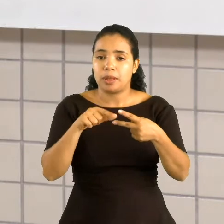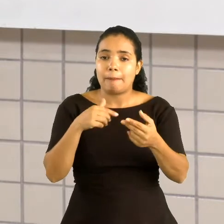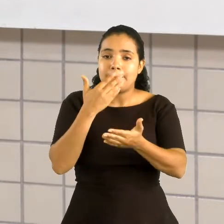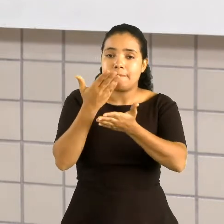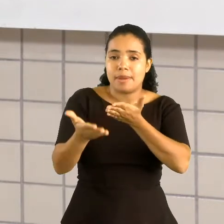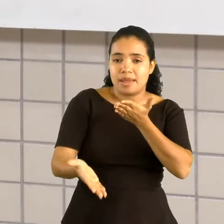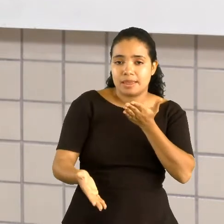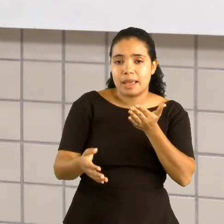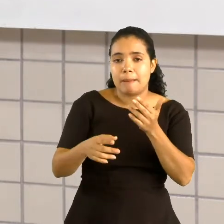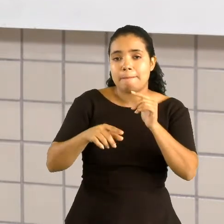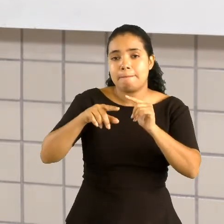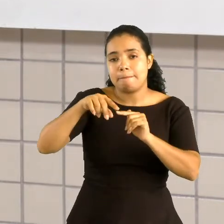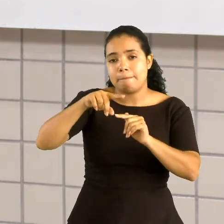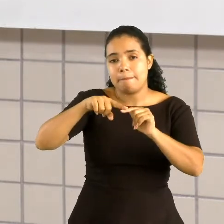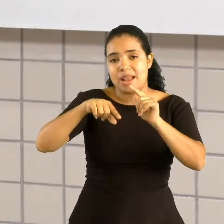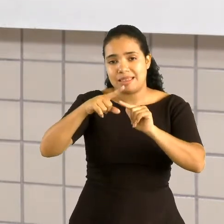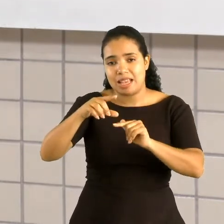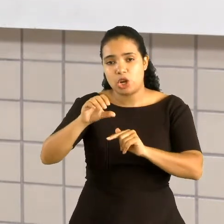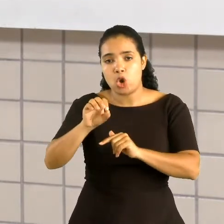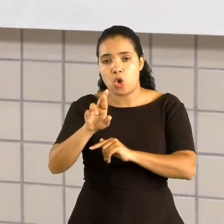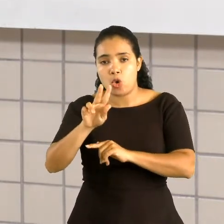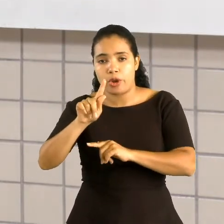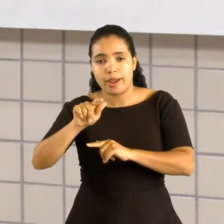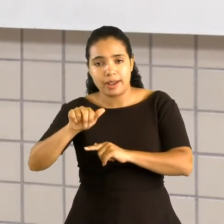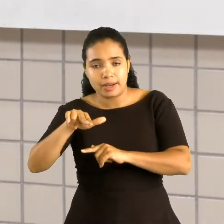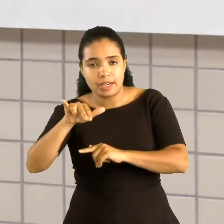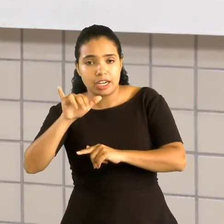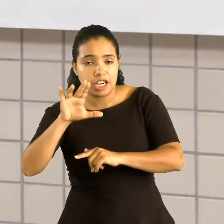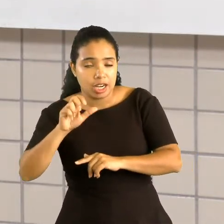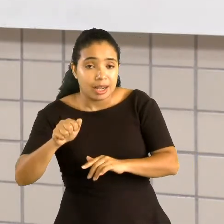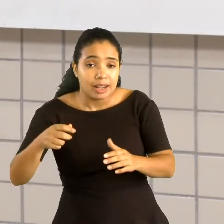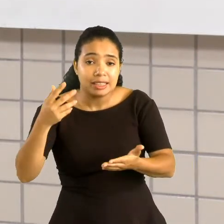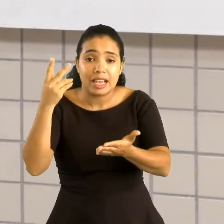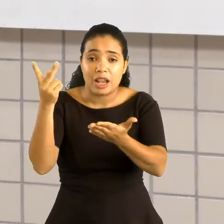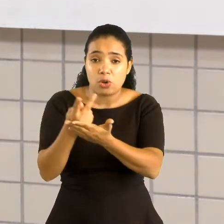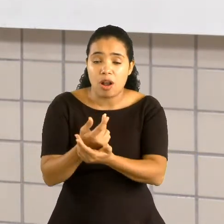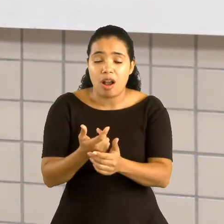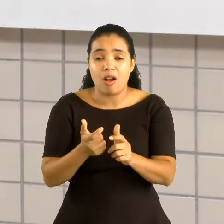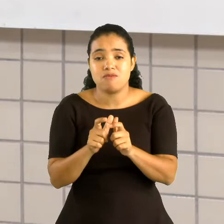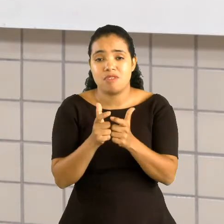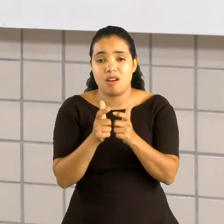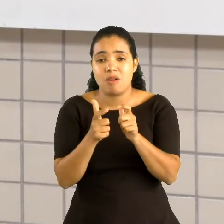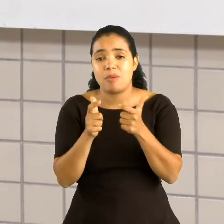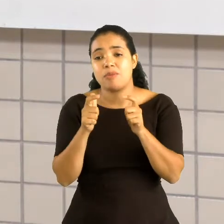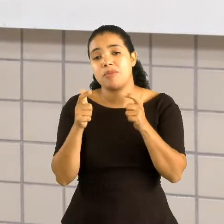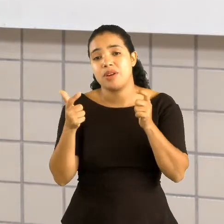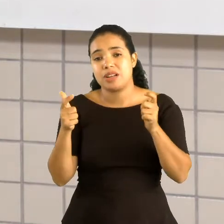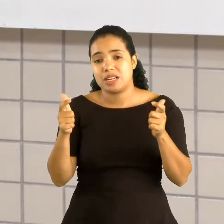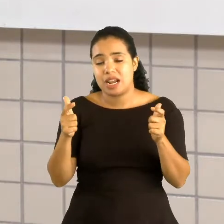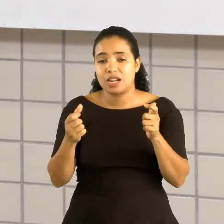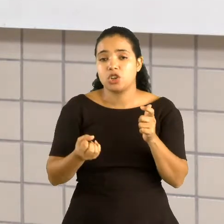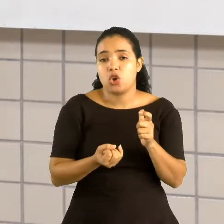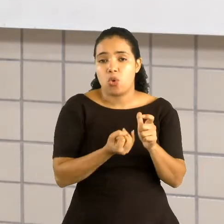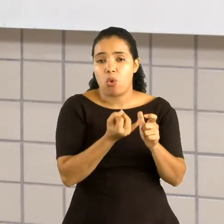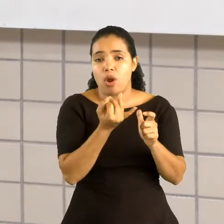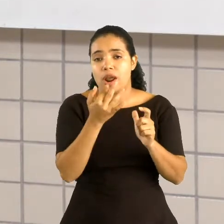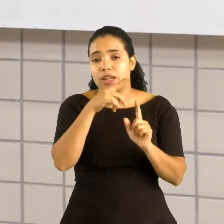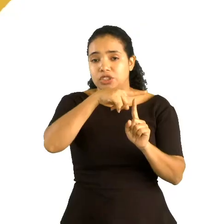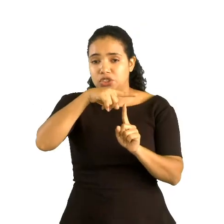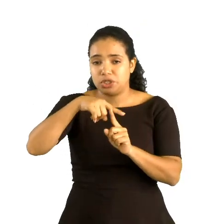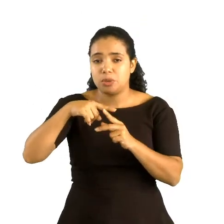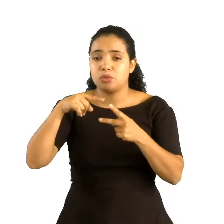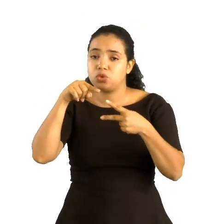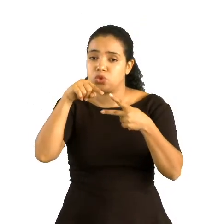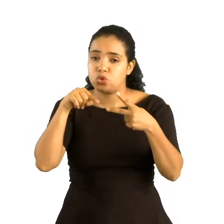perdendo outro tipo de material e isso vai acontecendo e vai aumentando a quantidade desses tipos de